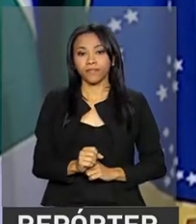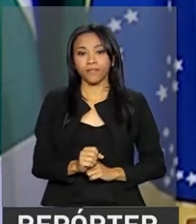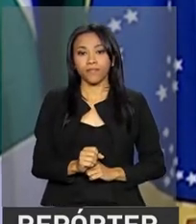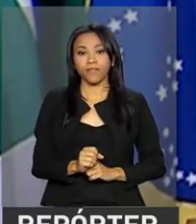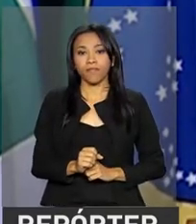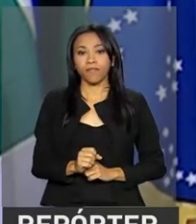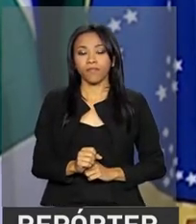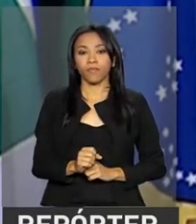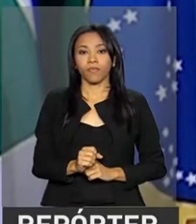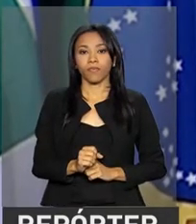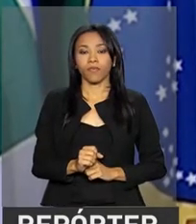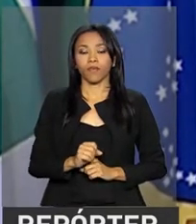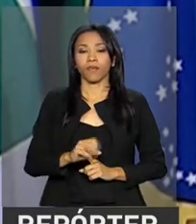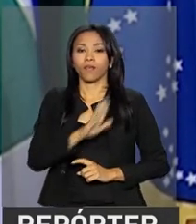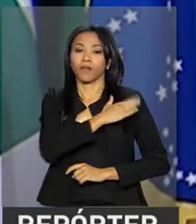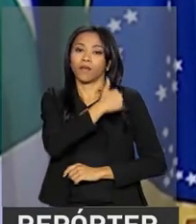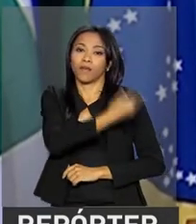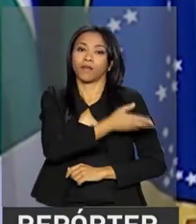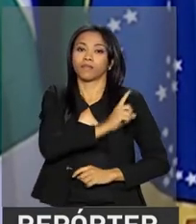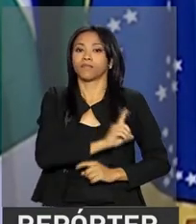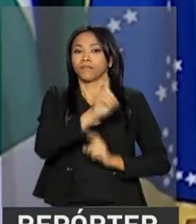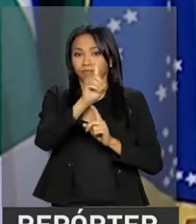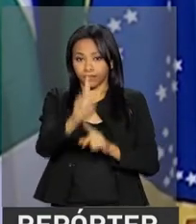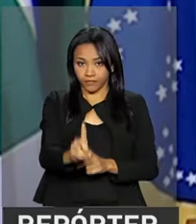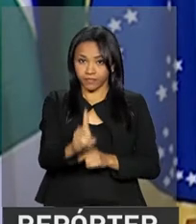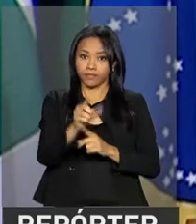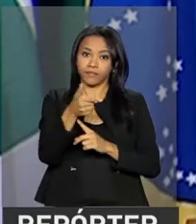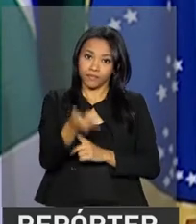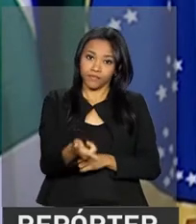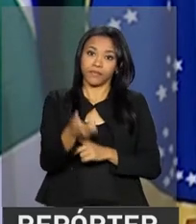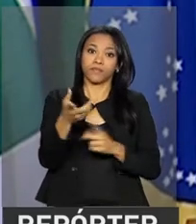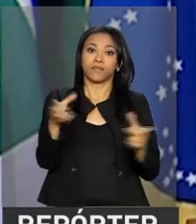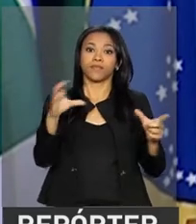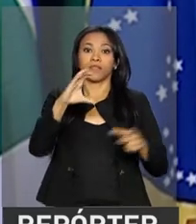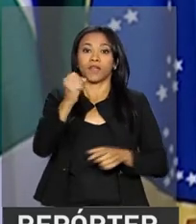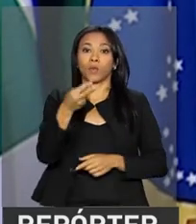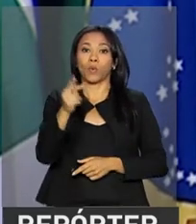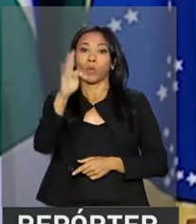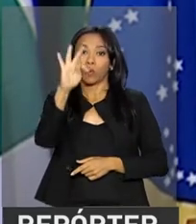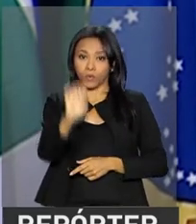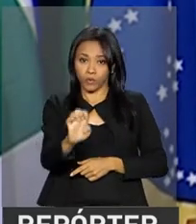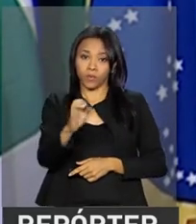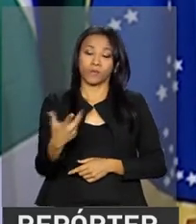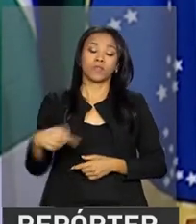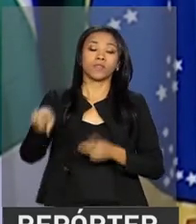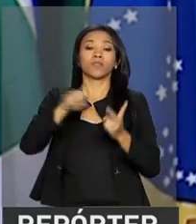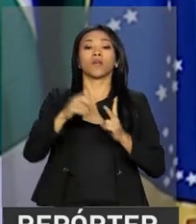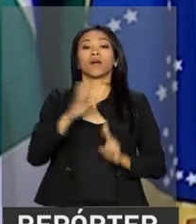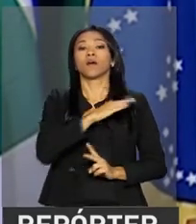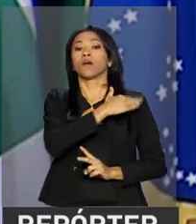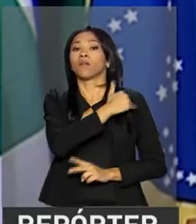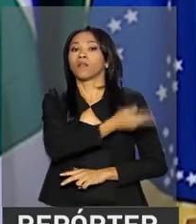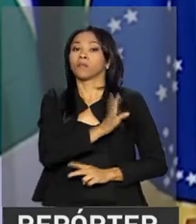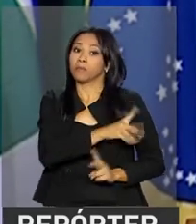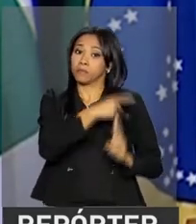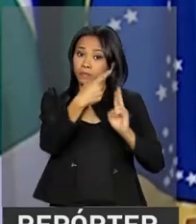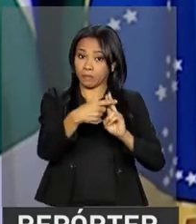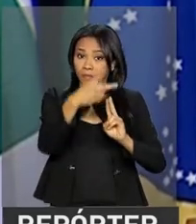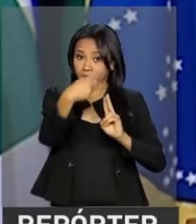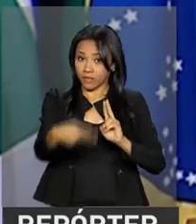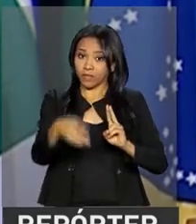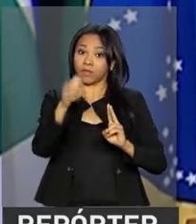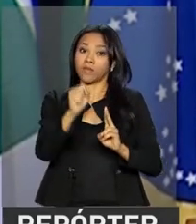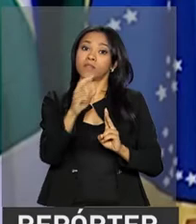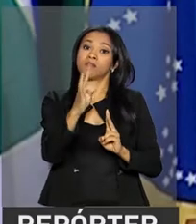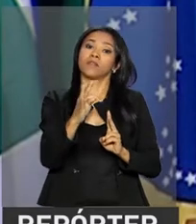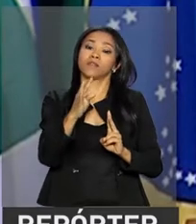ao lado da presidente da corte suprema ao lado da presidente do superior tribunal de justiça